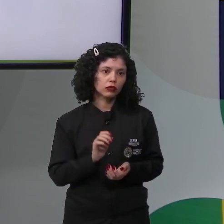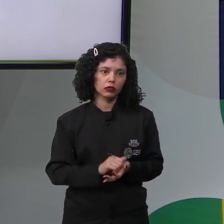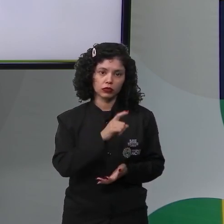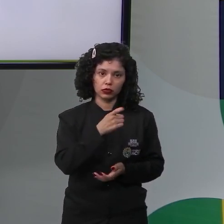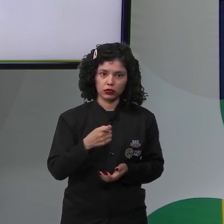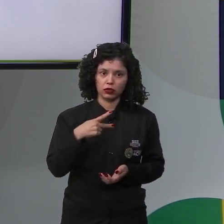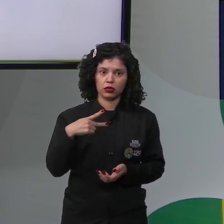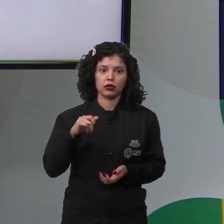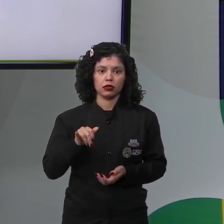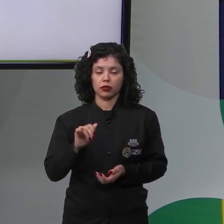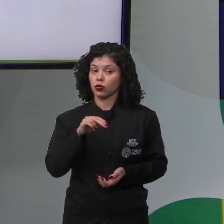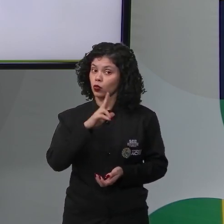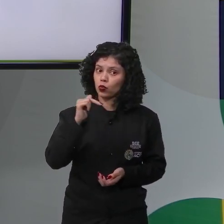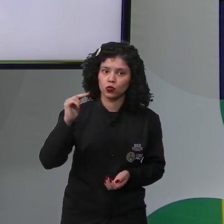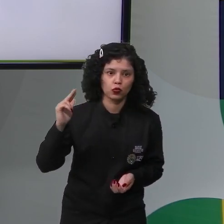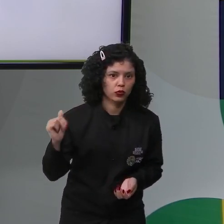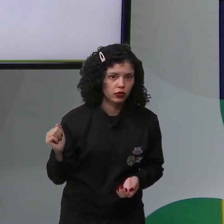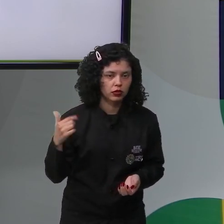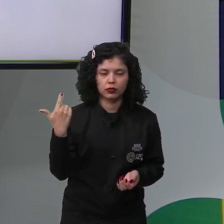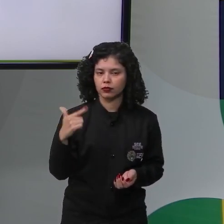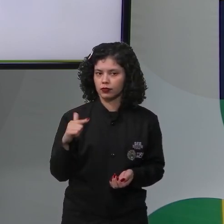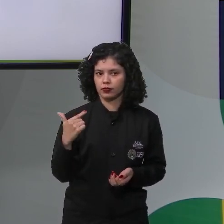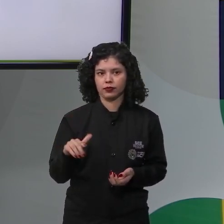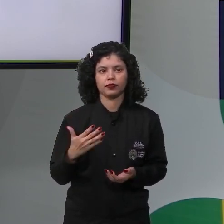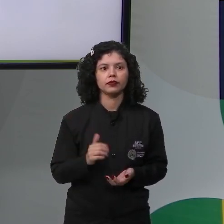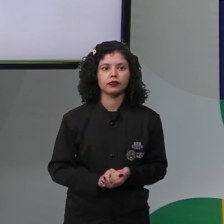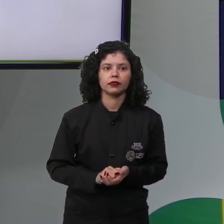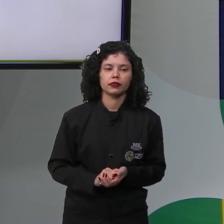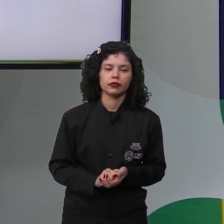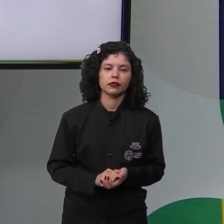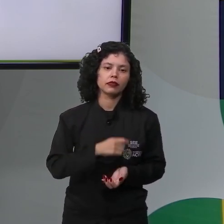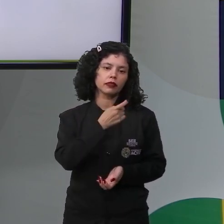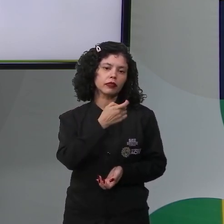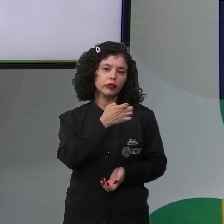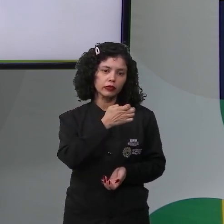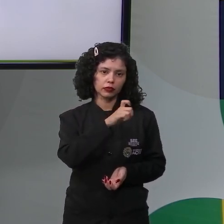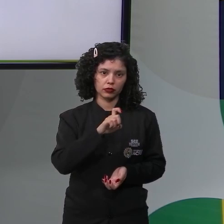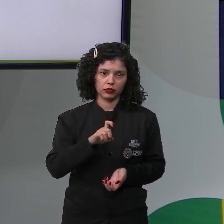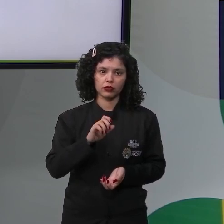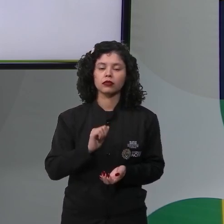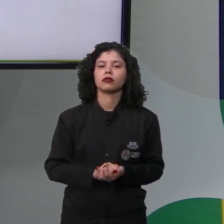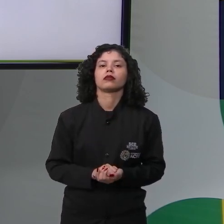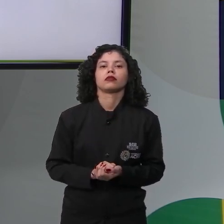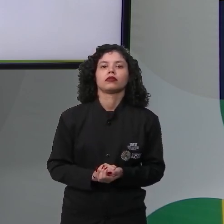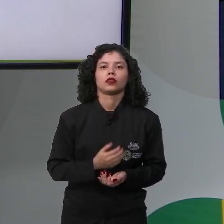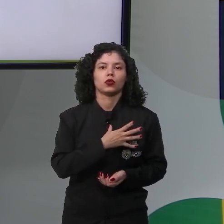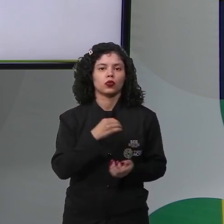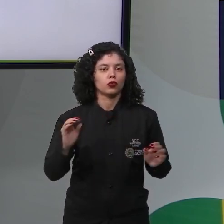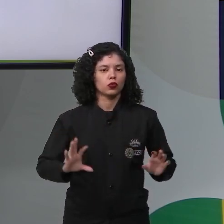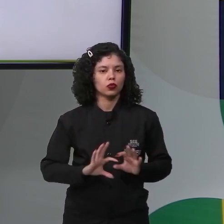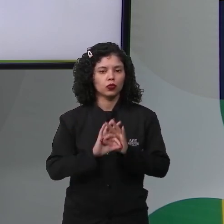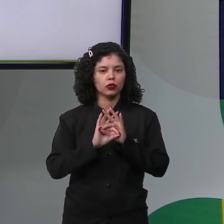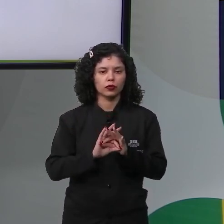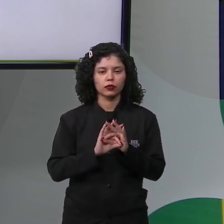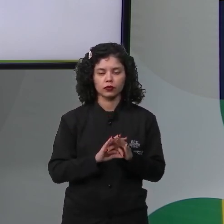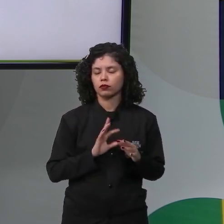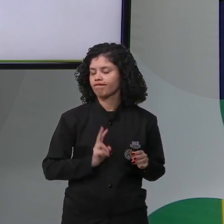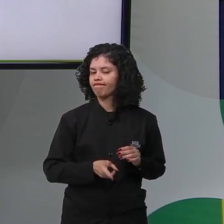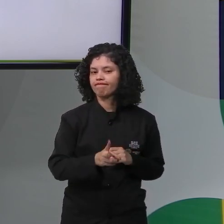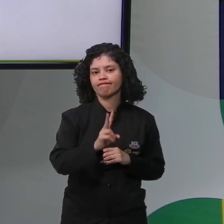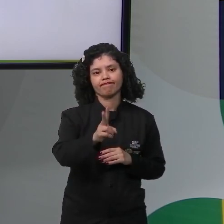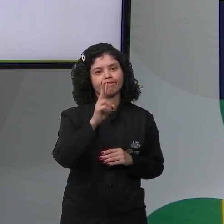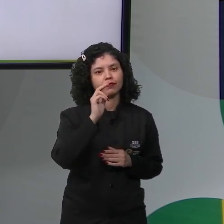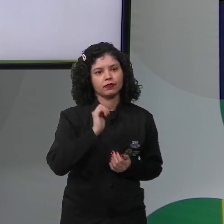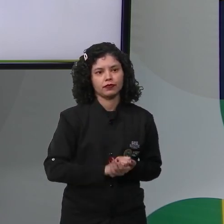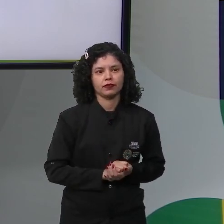ex-pai. Né? Da mesma forma que não existe ex-mãe, né? Porque o vínculo com o filho, isso é,